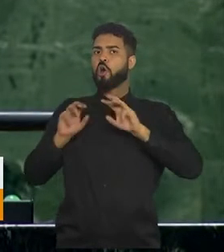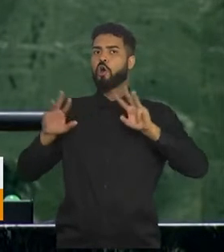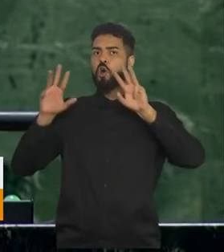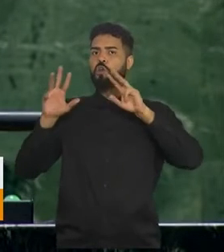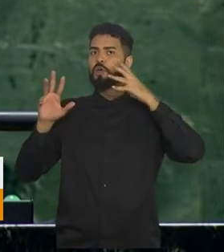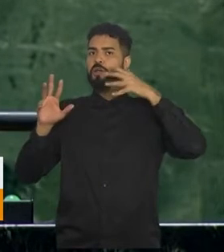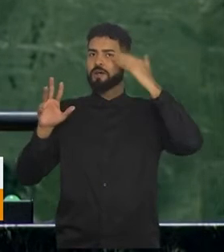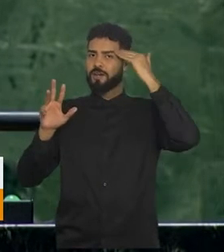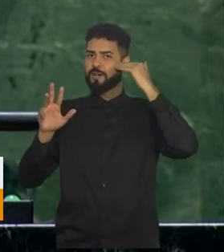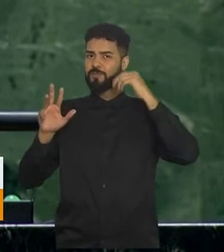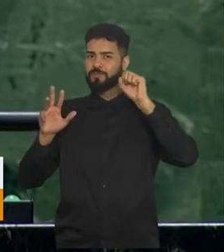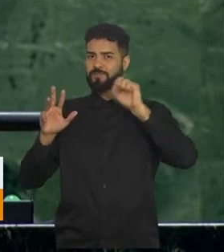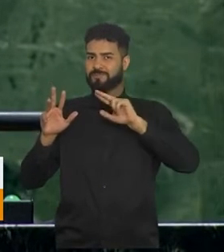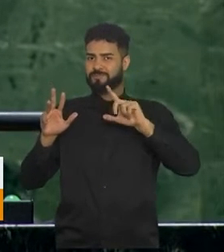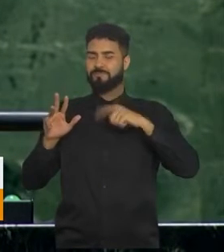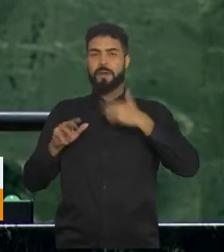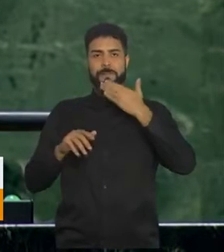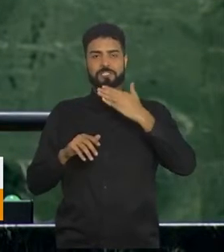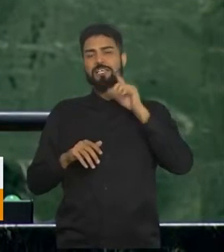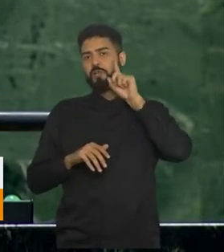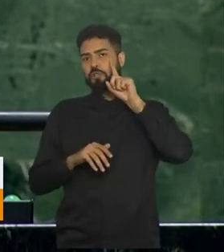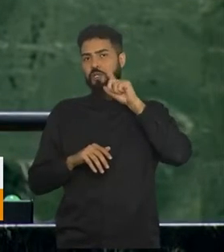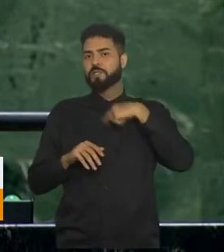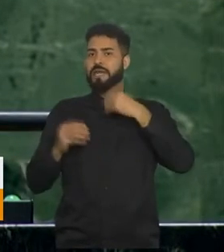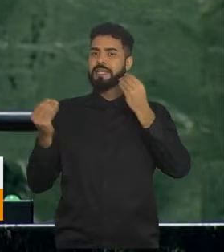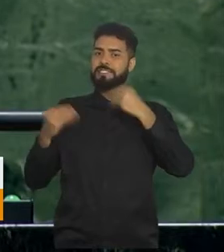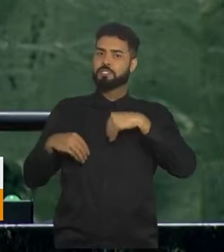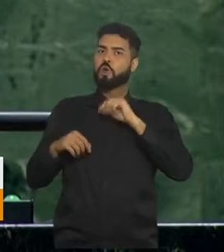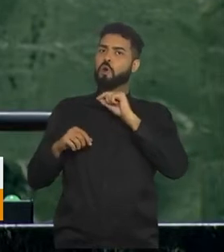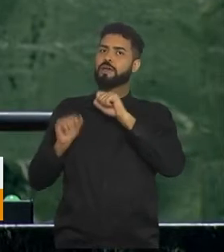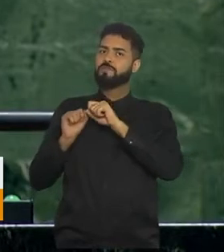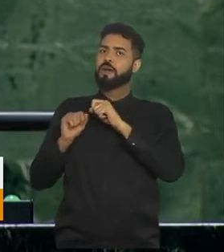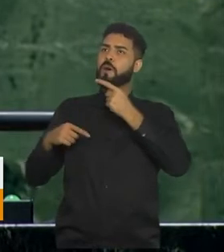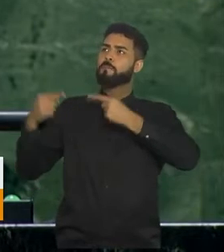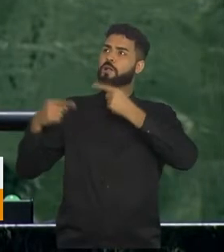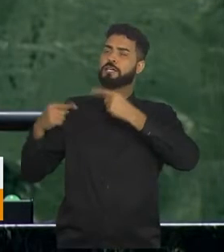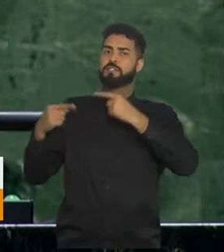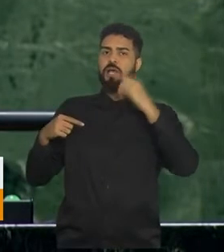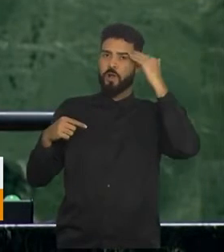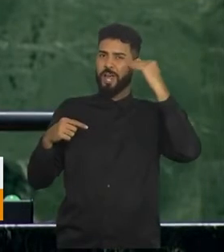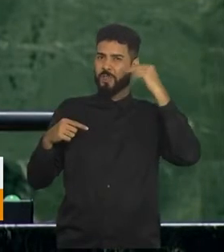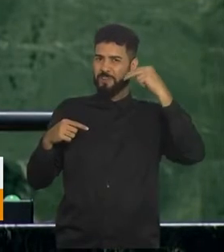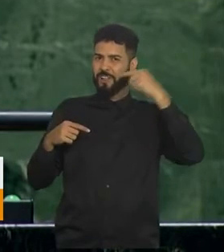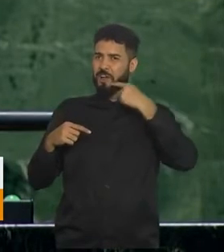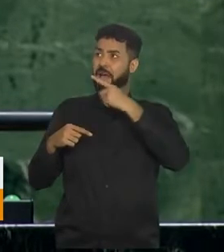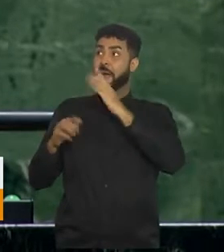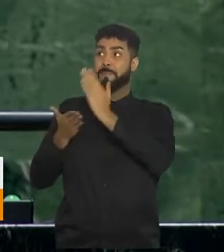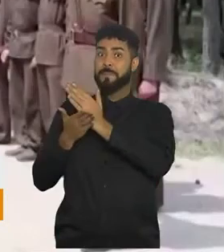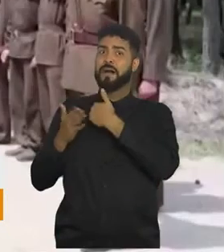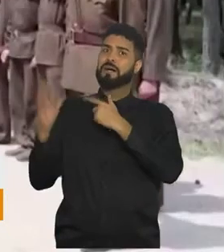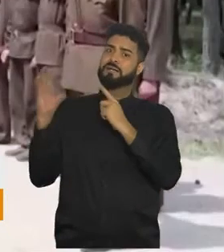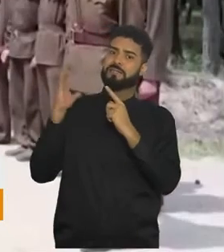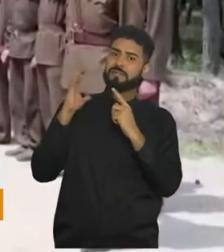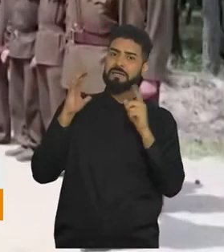Unidas e pedia para que os Estados Unidos desistissem do que chamou de política hostil em relação ao país do Extremo